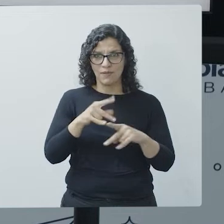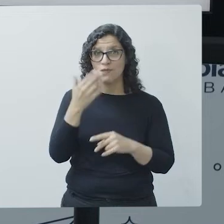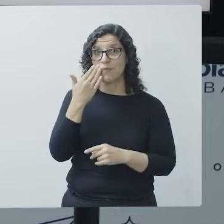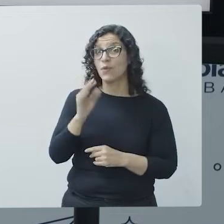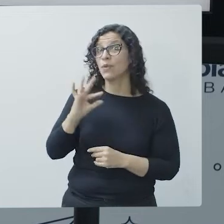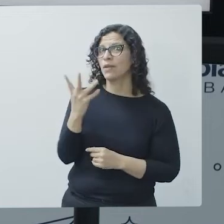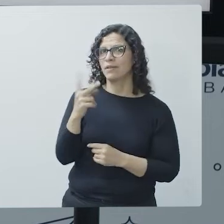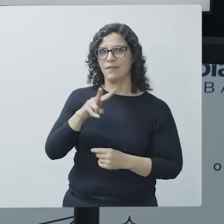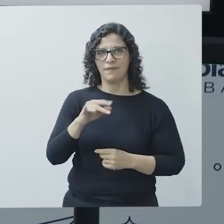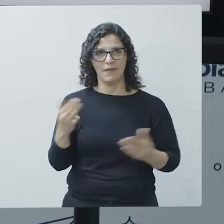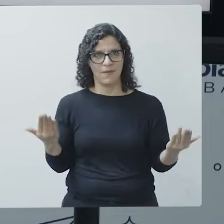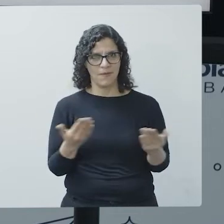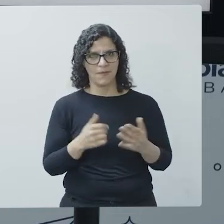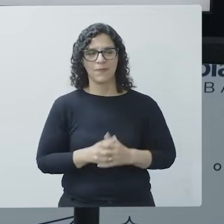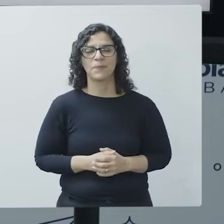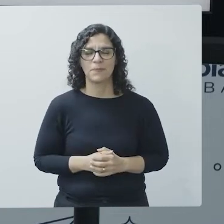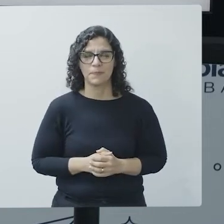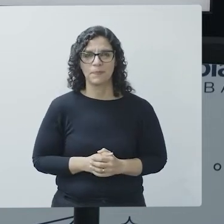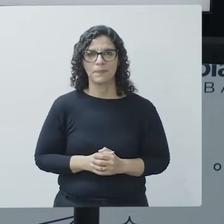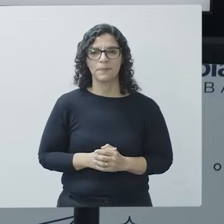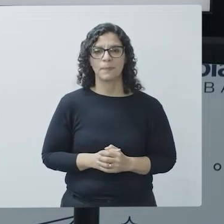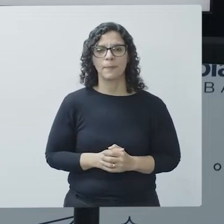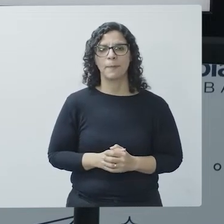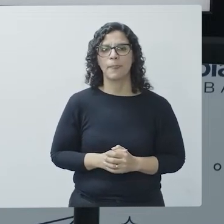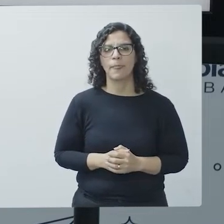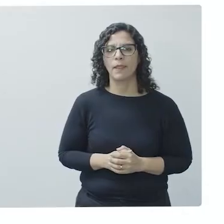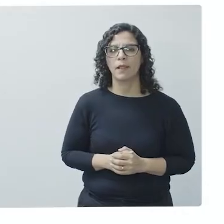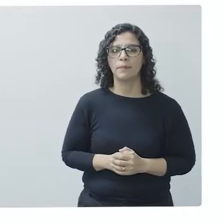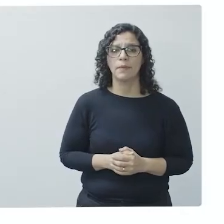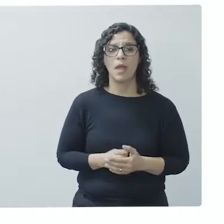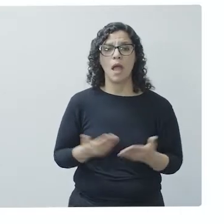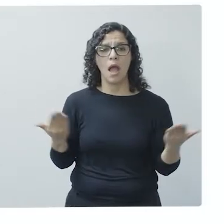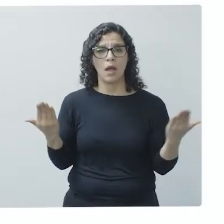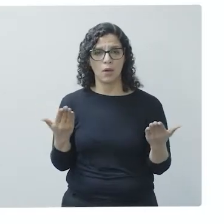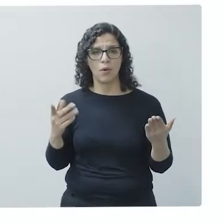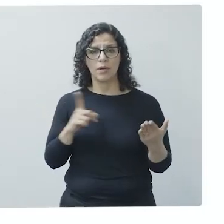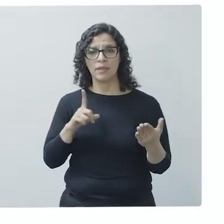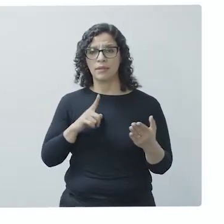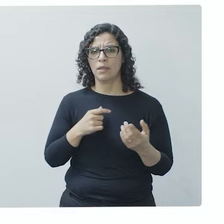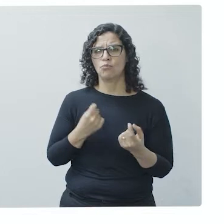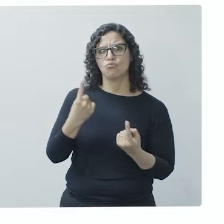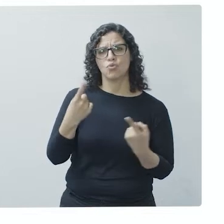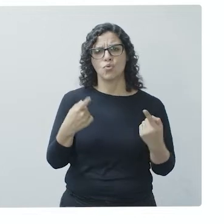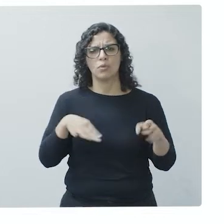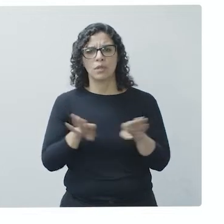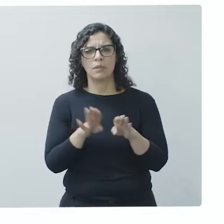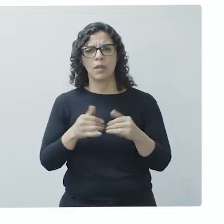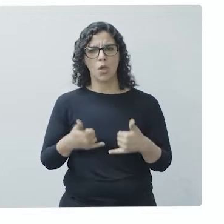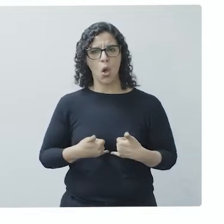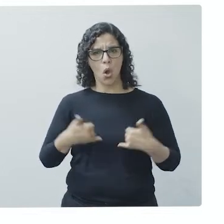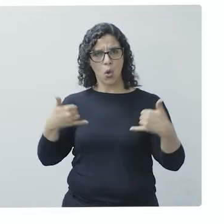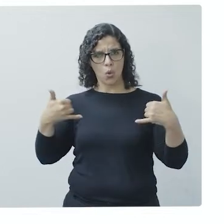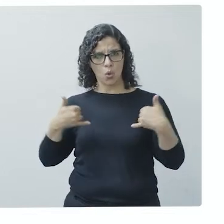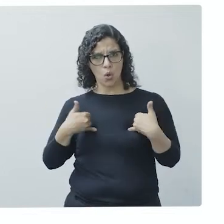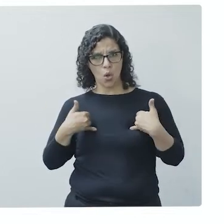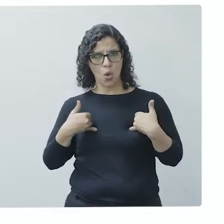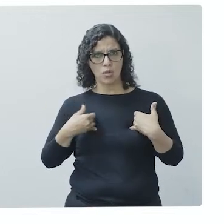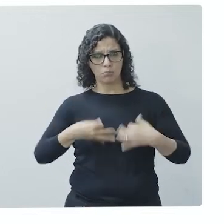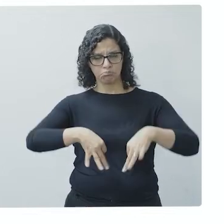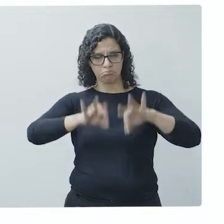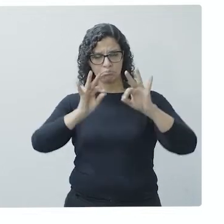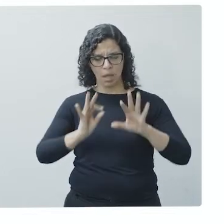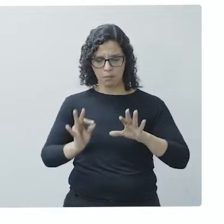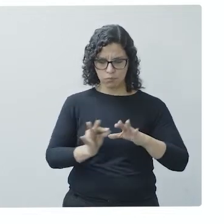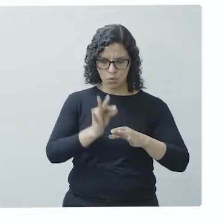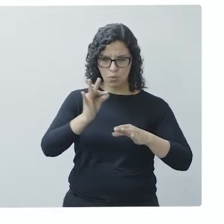ver o que vai acontecer nessa história. Uma e outra iam andando orgulhosas, pelo pano